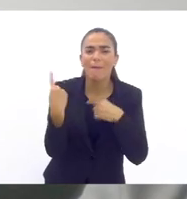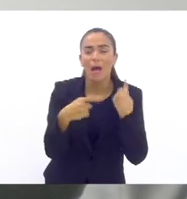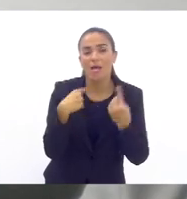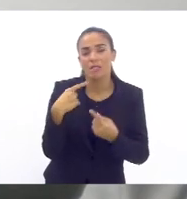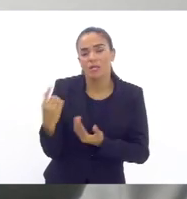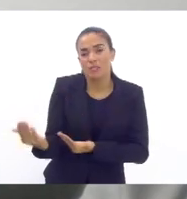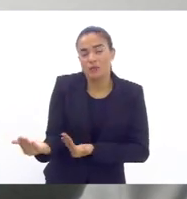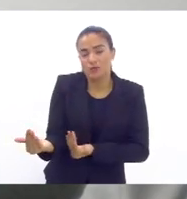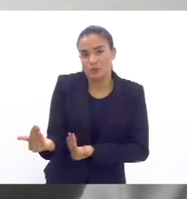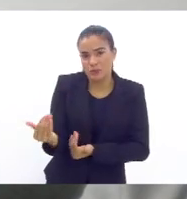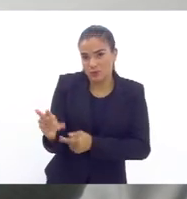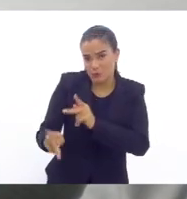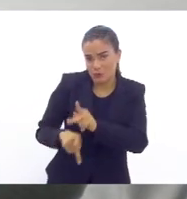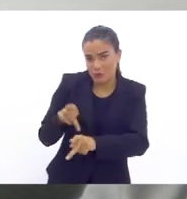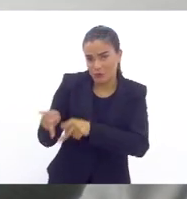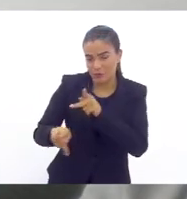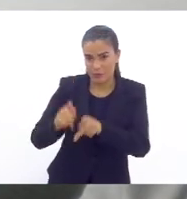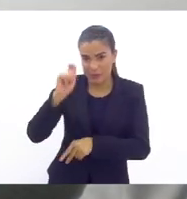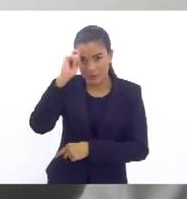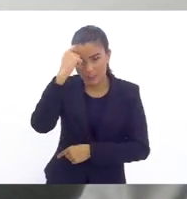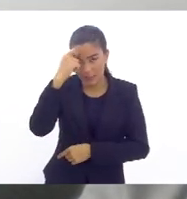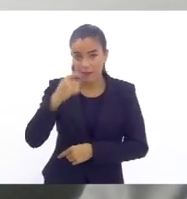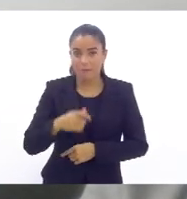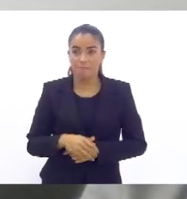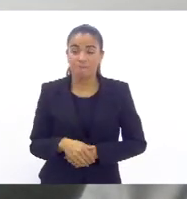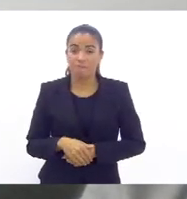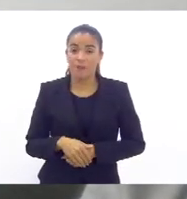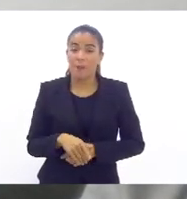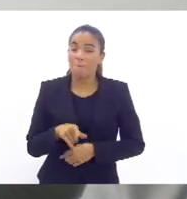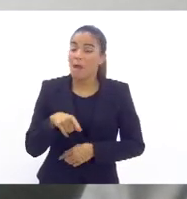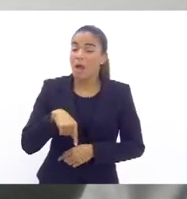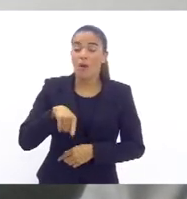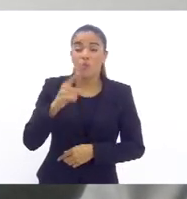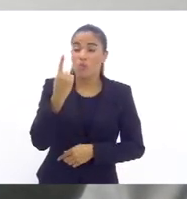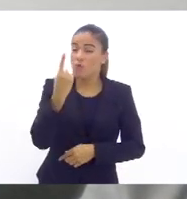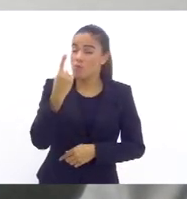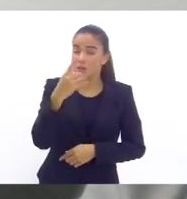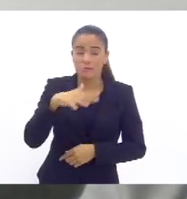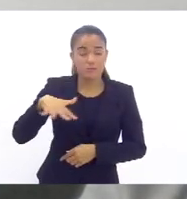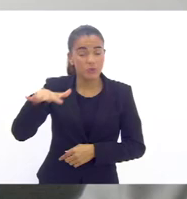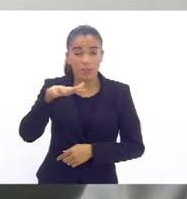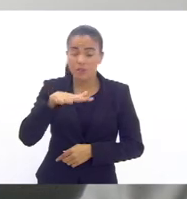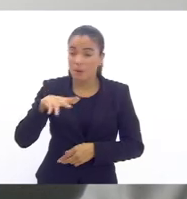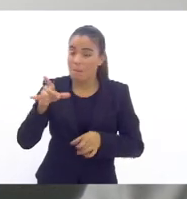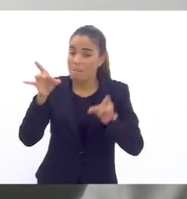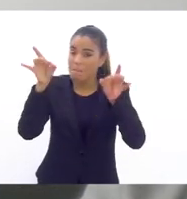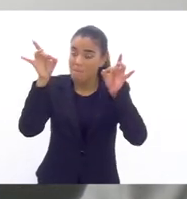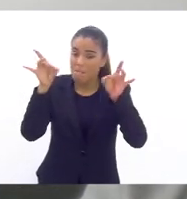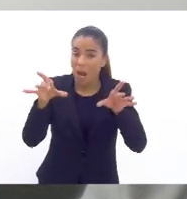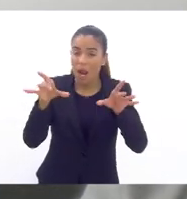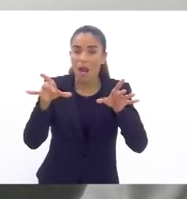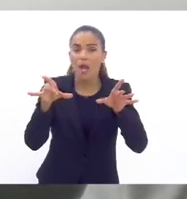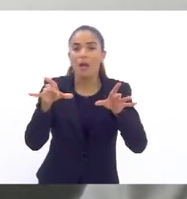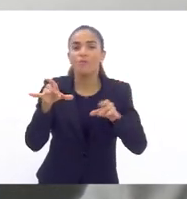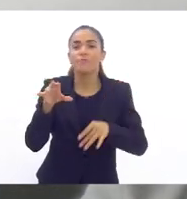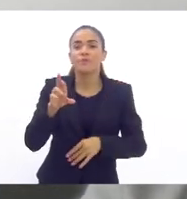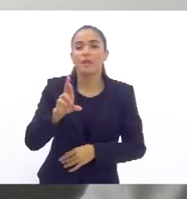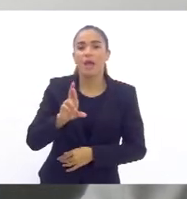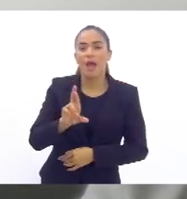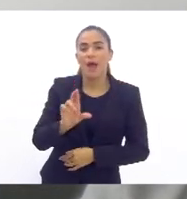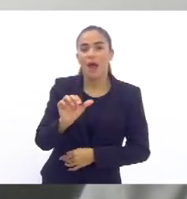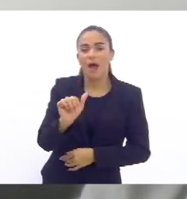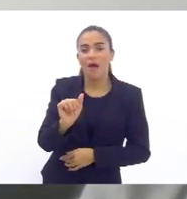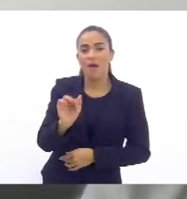Negra o caso mais problemático que envolve a temática aqui da questão o caso do Rafael